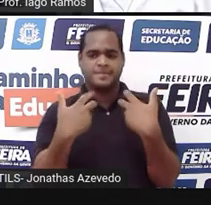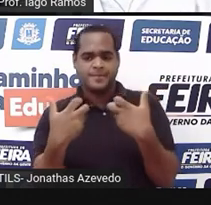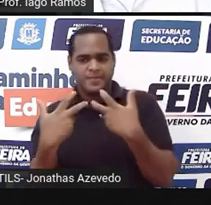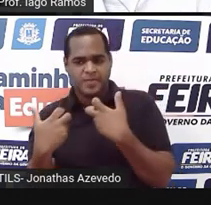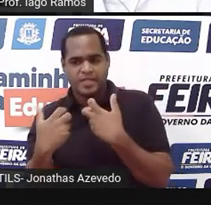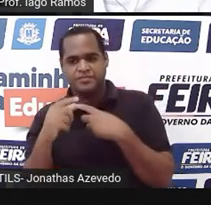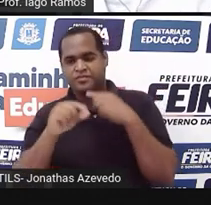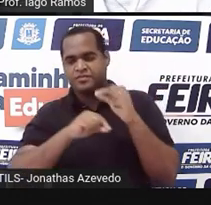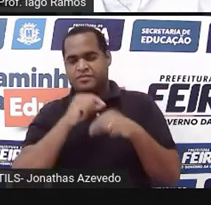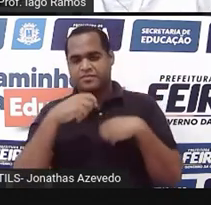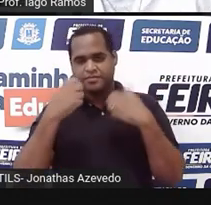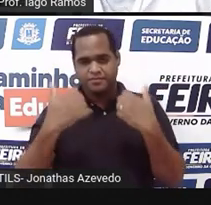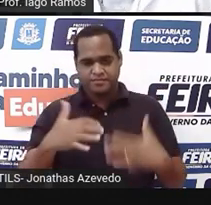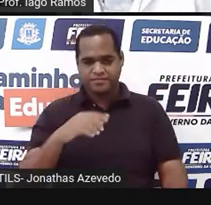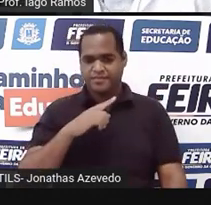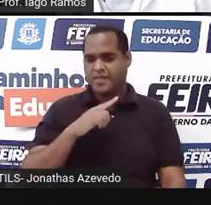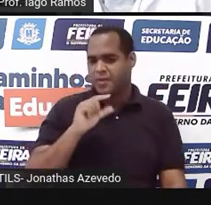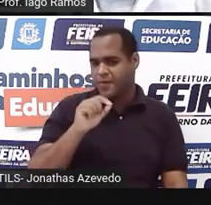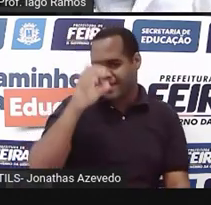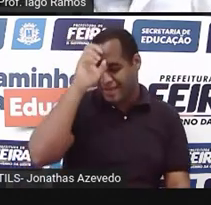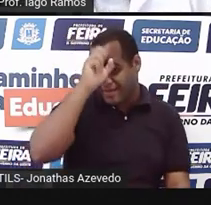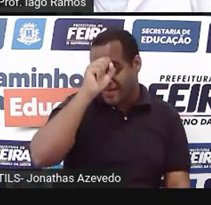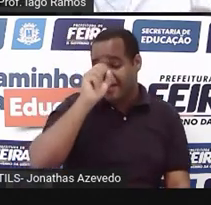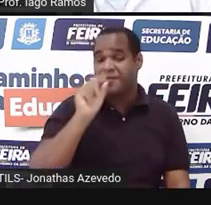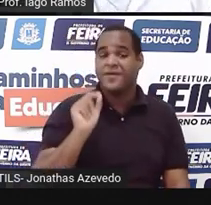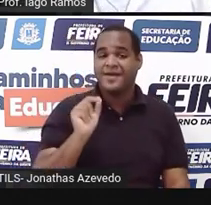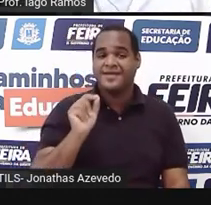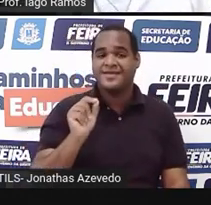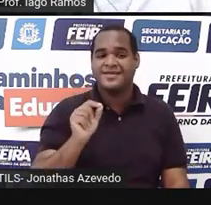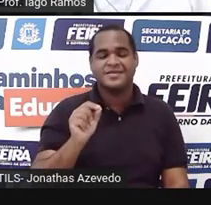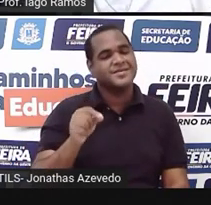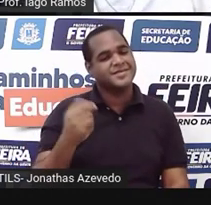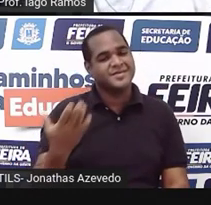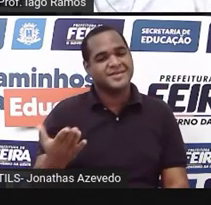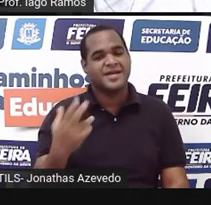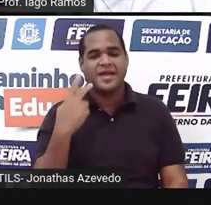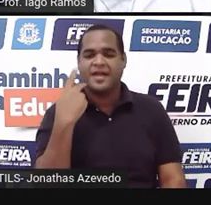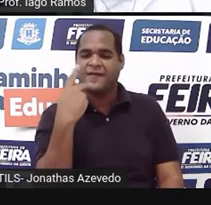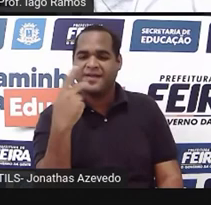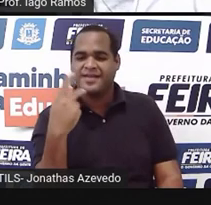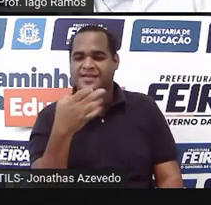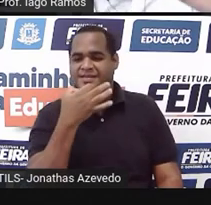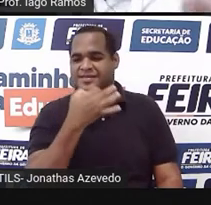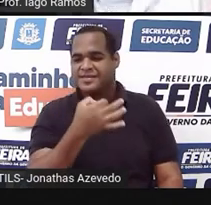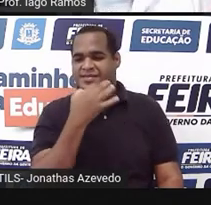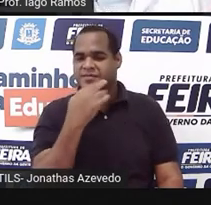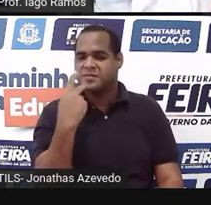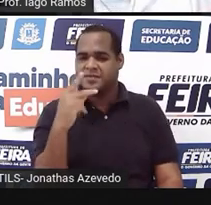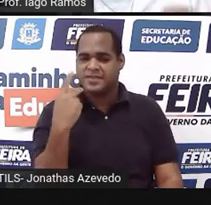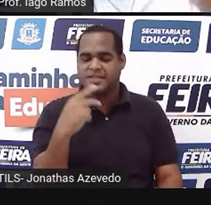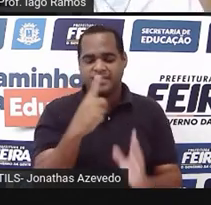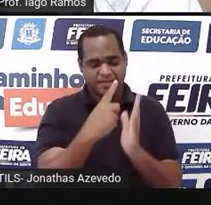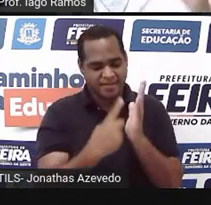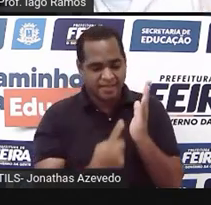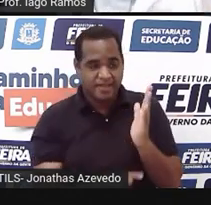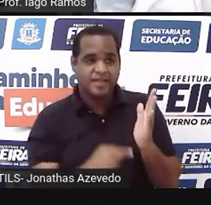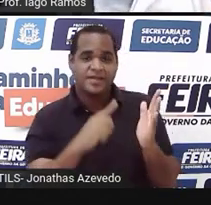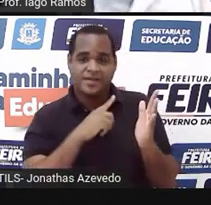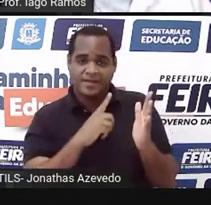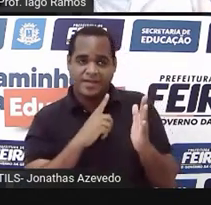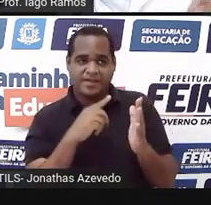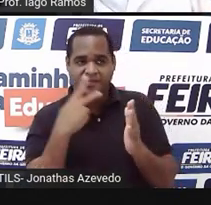percebeu O que que você aprendeu nessa aula bom mas para isso eu deixo como sugestão que você pega o seu caderno